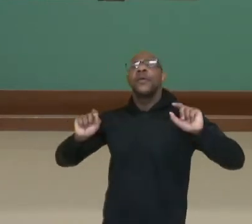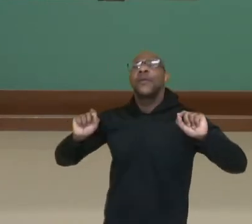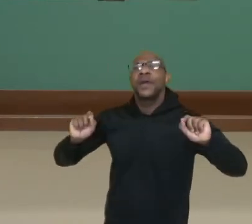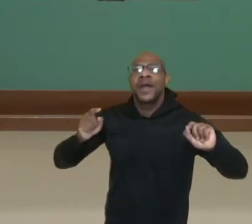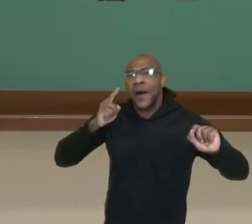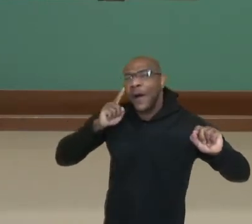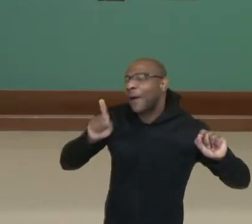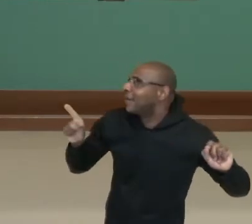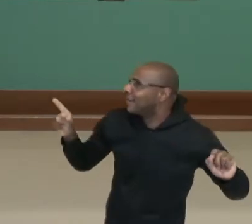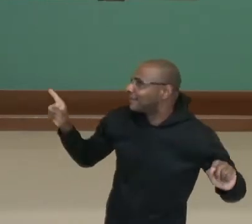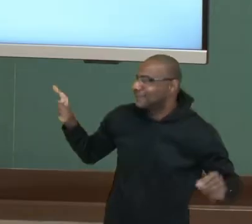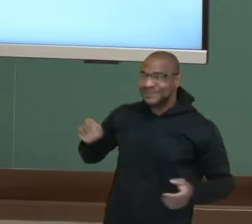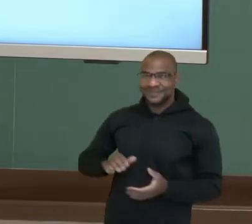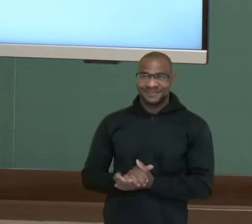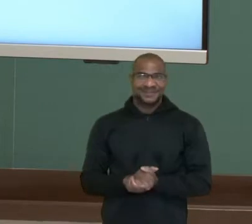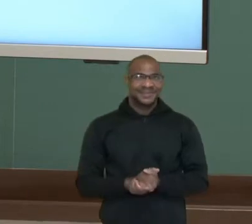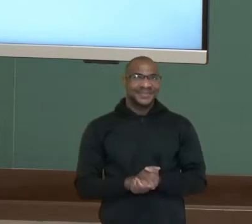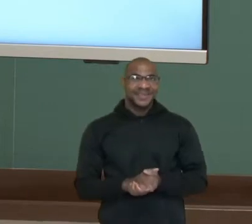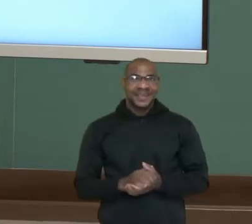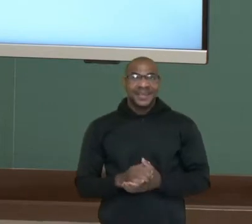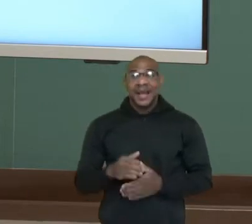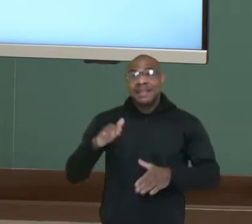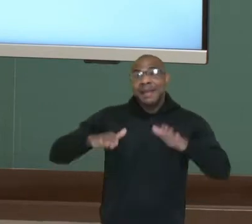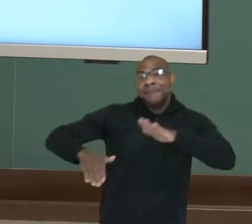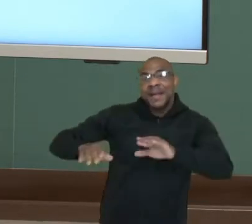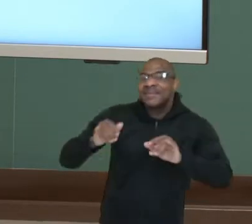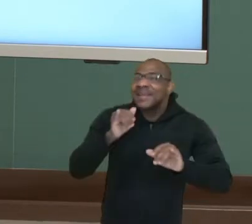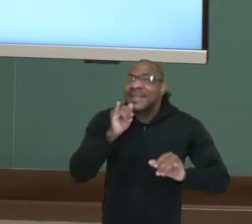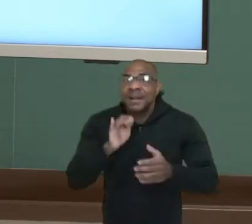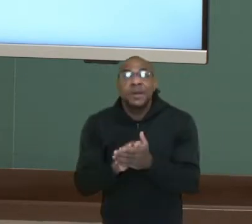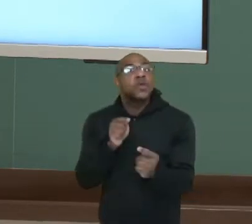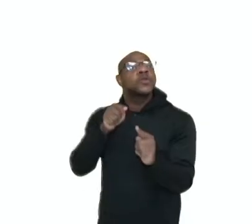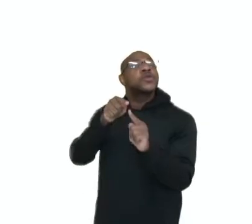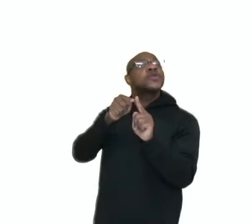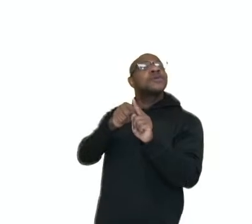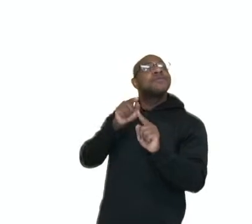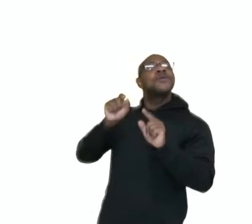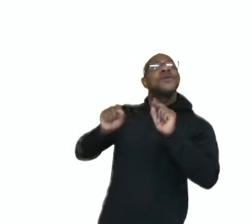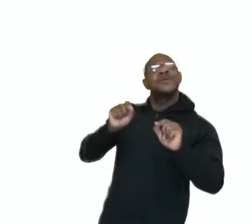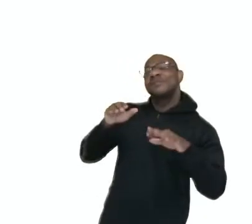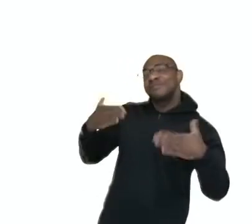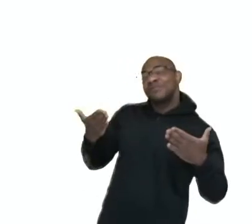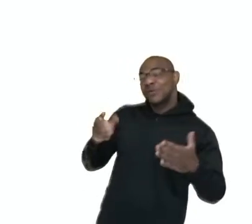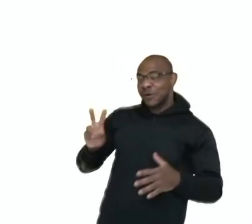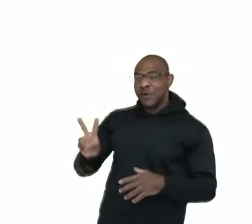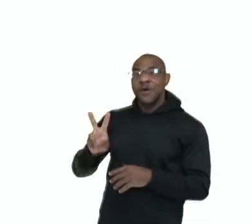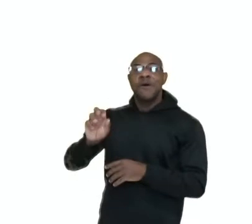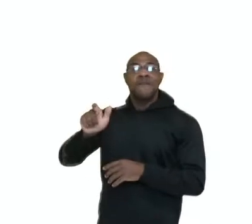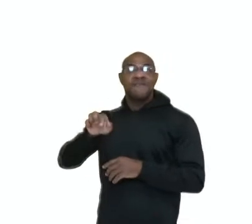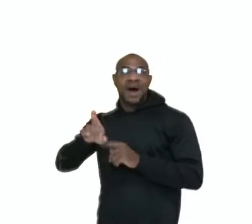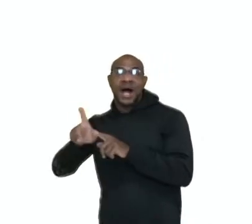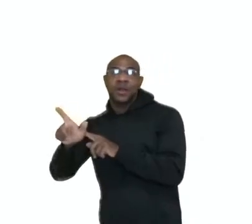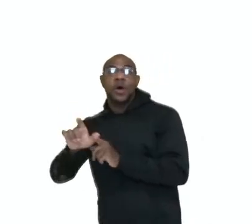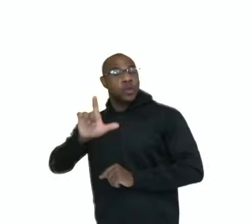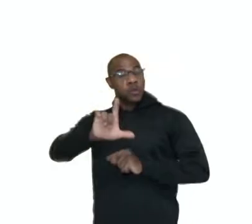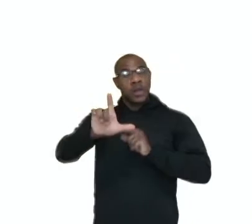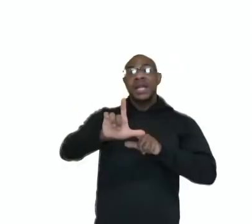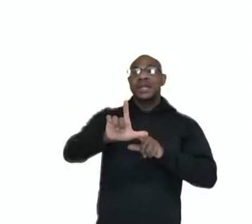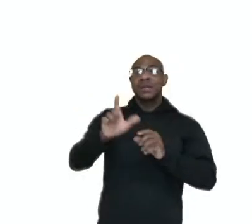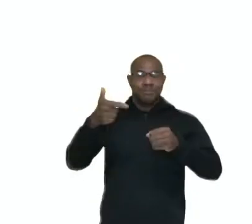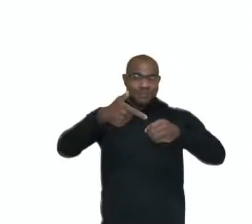lá. Depende, por exemplo, do tipo e do valor do litro do